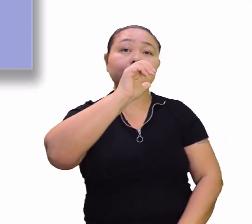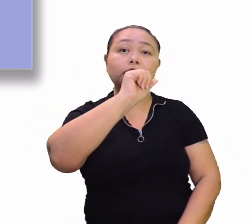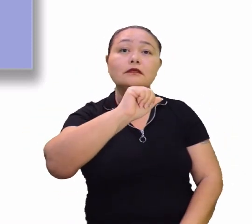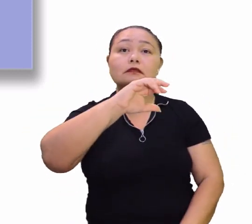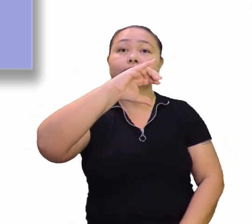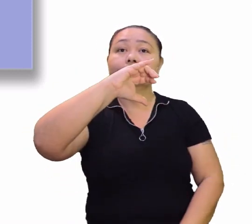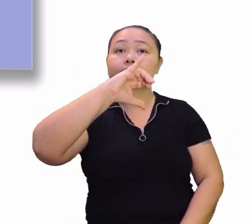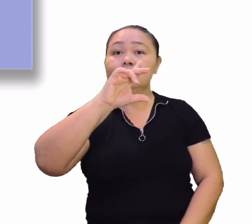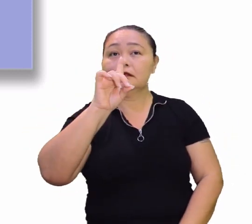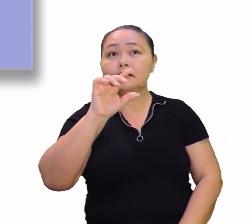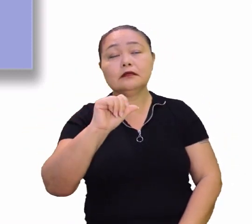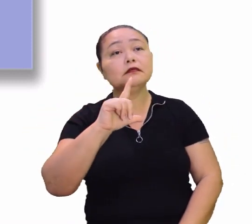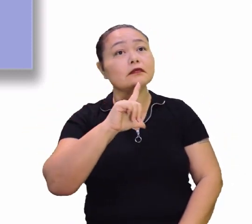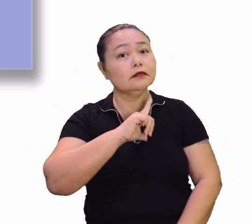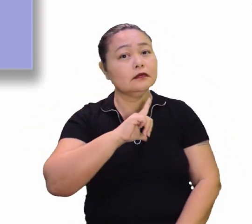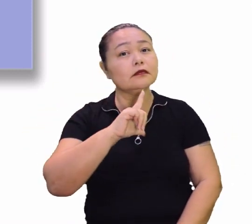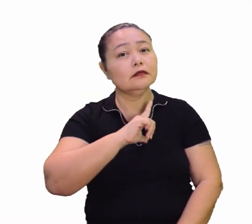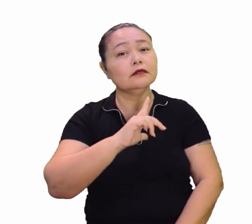Ela existe.